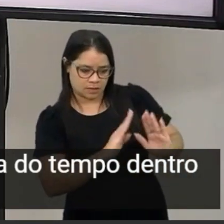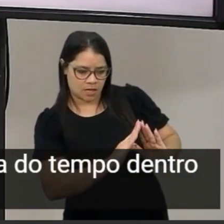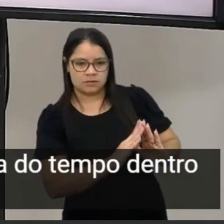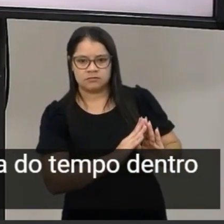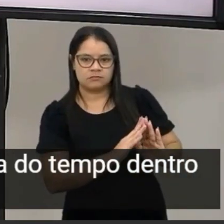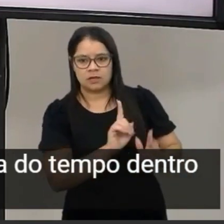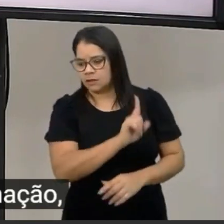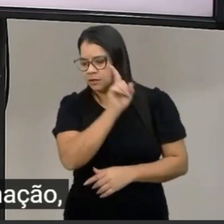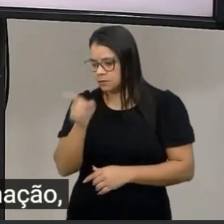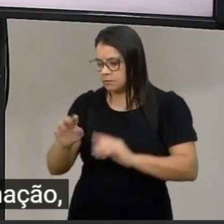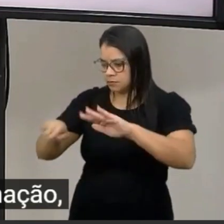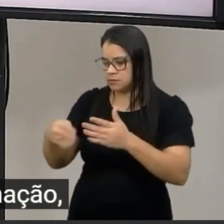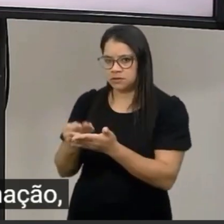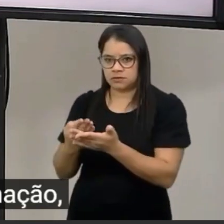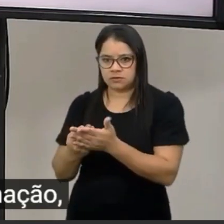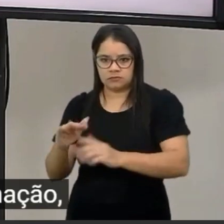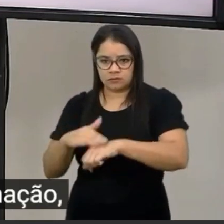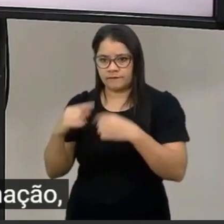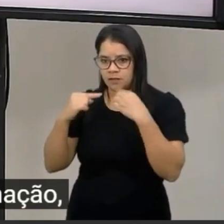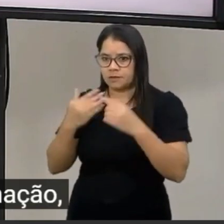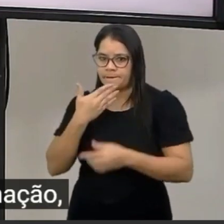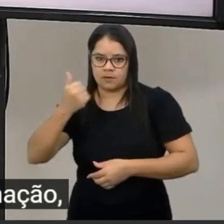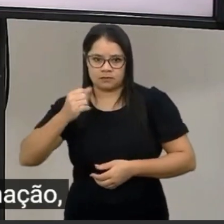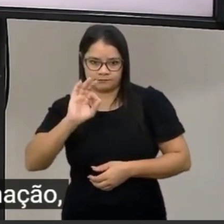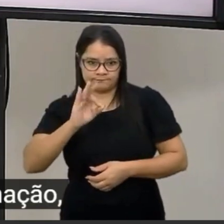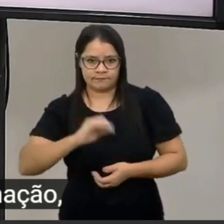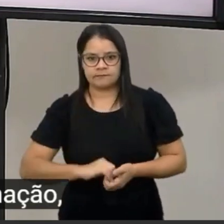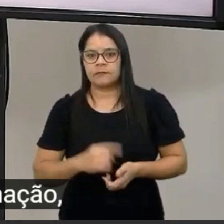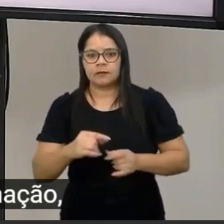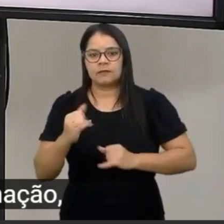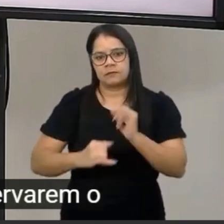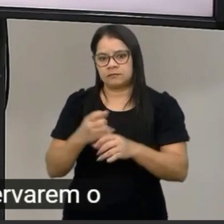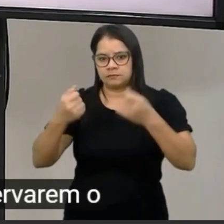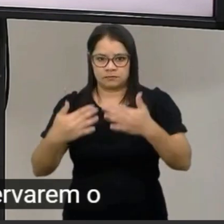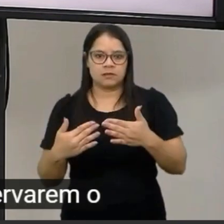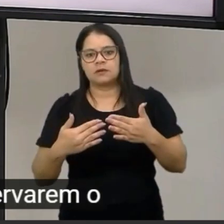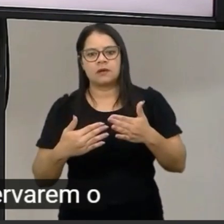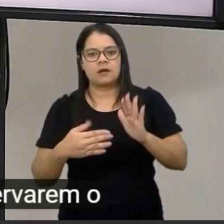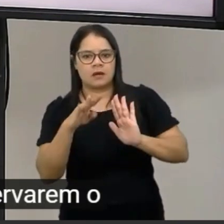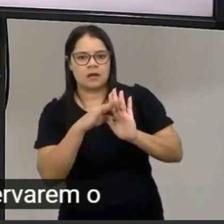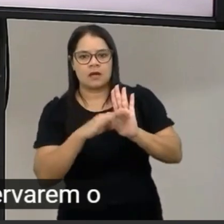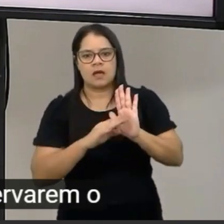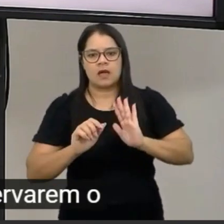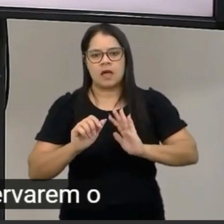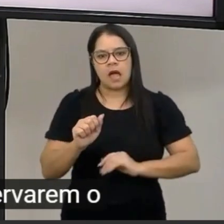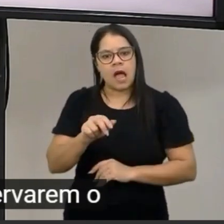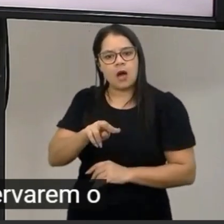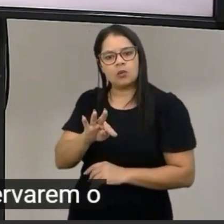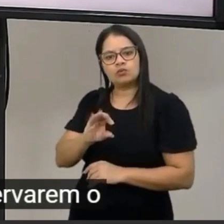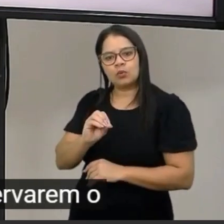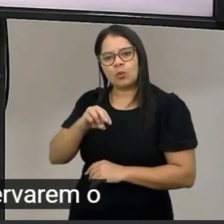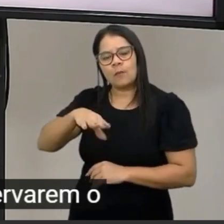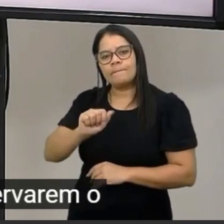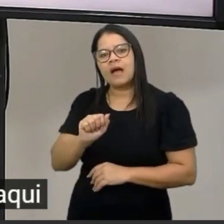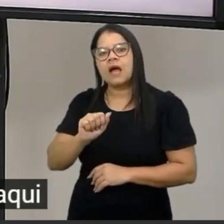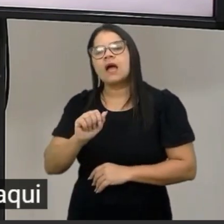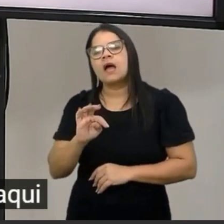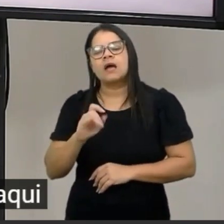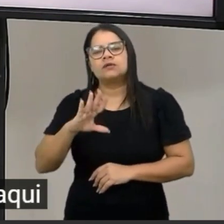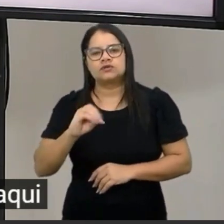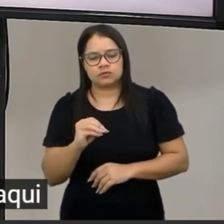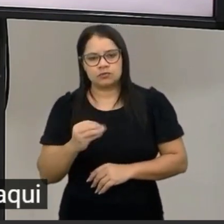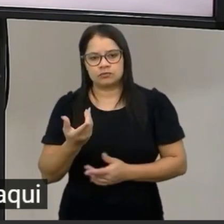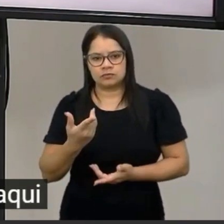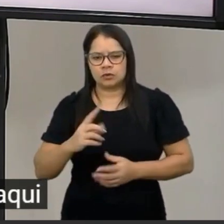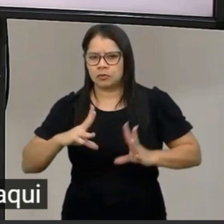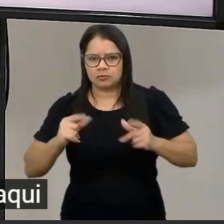sobre essa linha do tempo dentro da sala, certo? O material vai falar também sobre automação, então ele traz aí o cotidiano, pede para os estudantes observarem o que tem